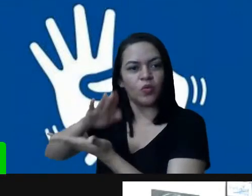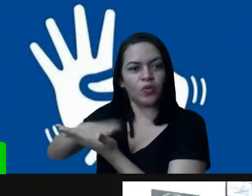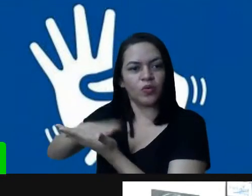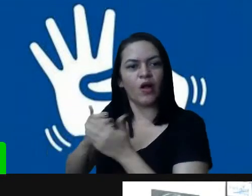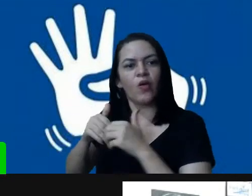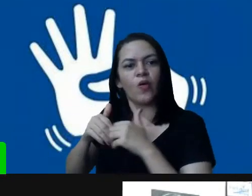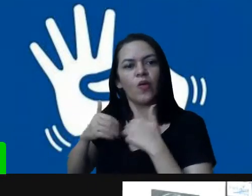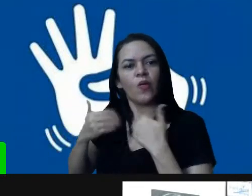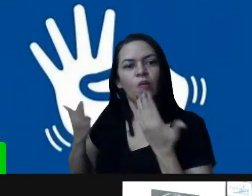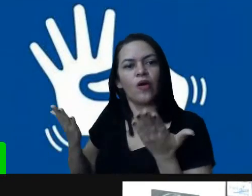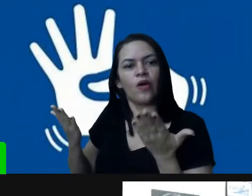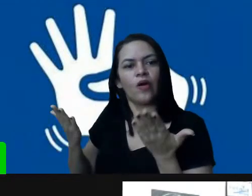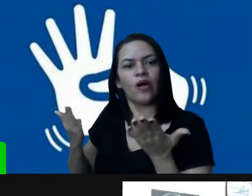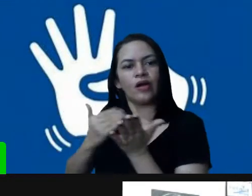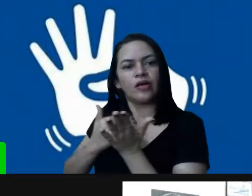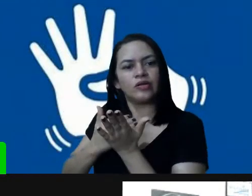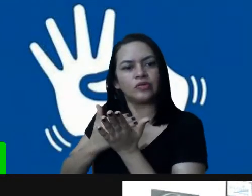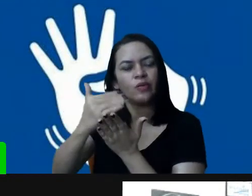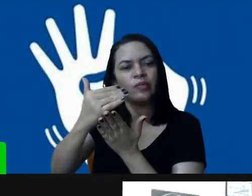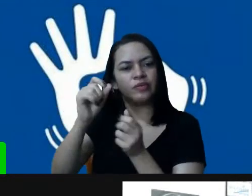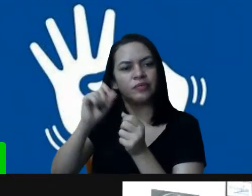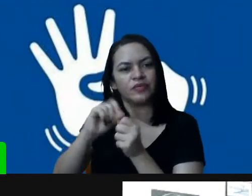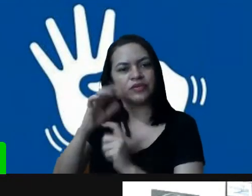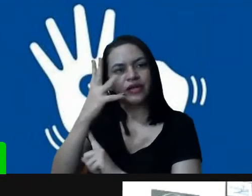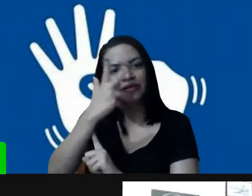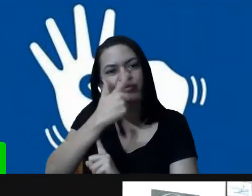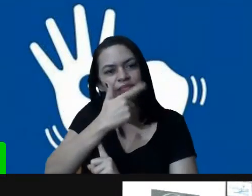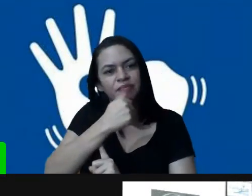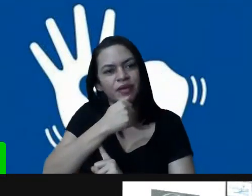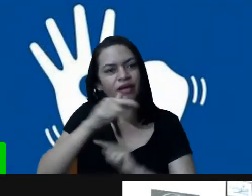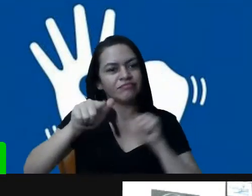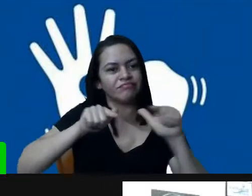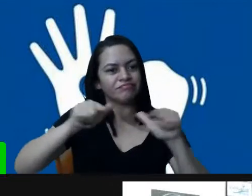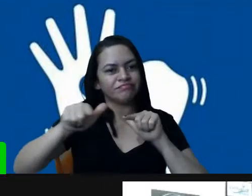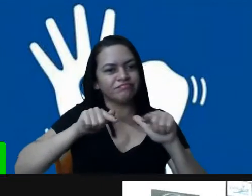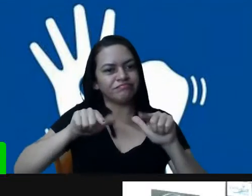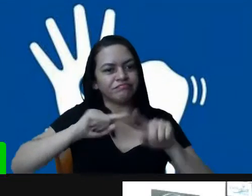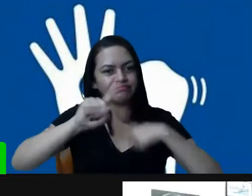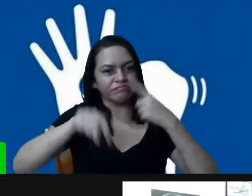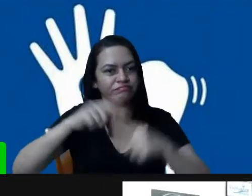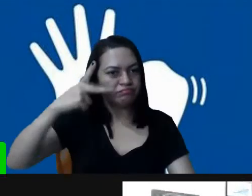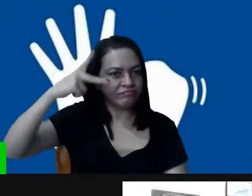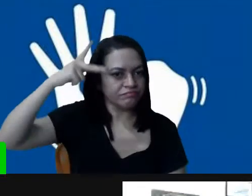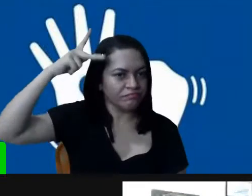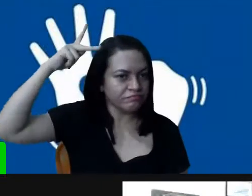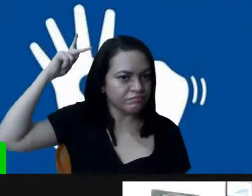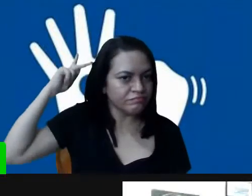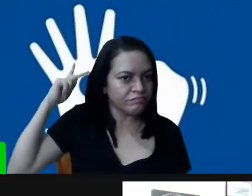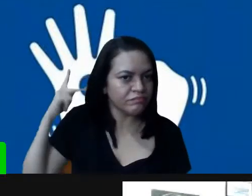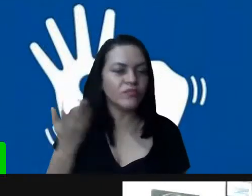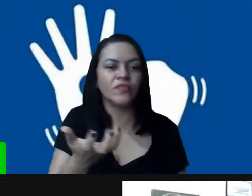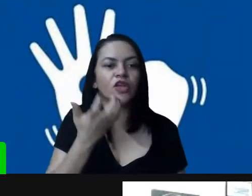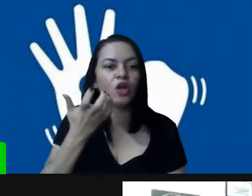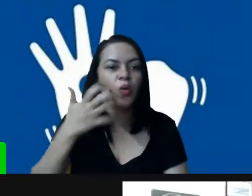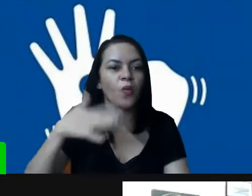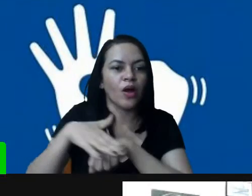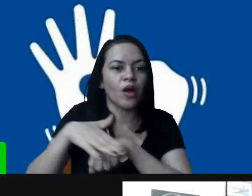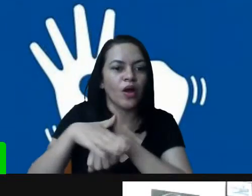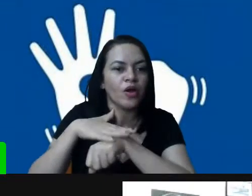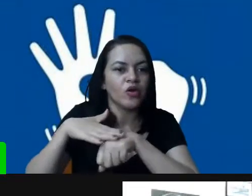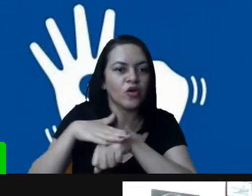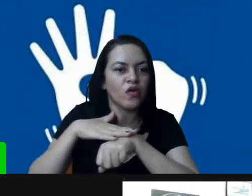Quando vocês começaram a fazer esse belo trabalho, tá? Aí depois eu vou passar para a Pajama, que eu quero que a gente converse um pouco mais